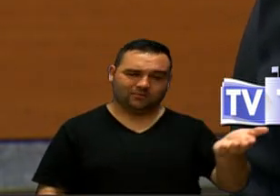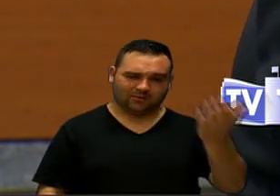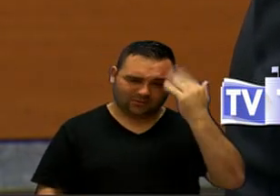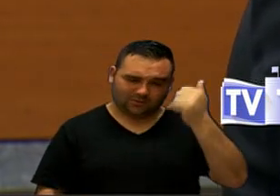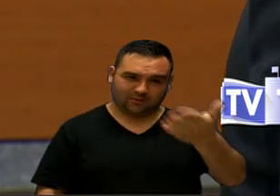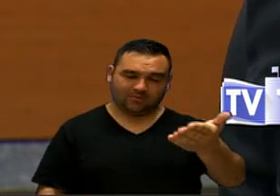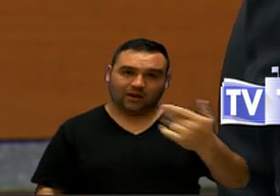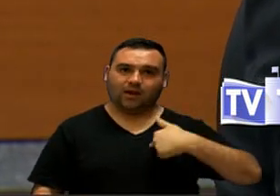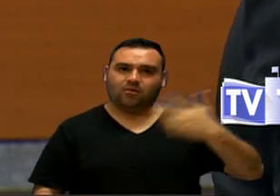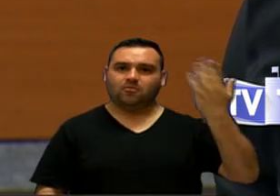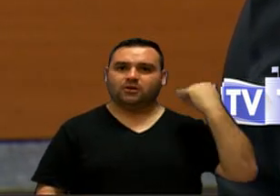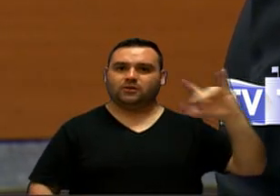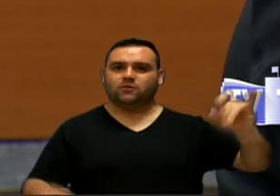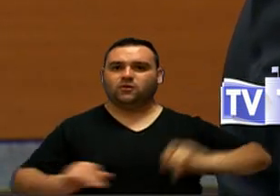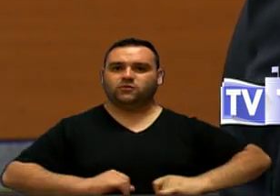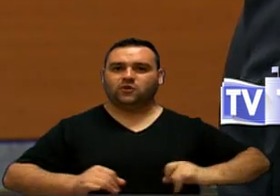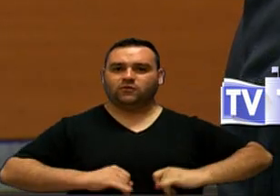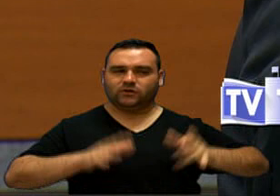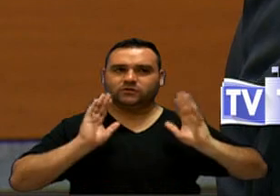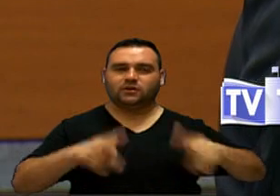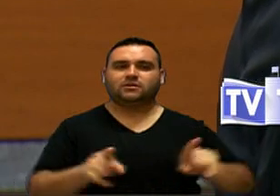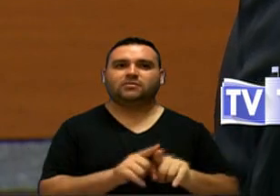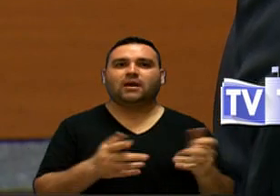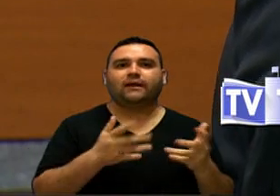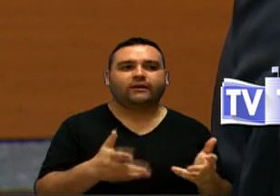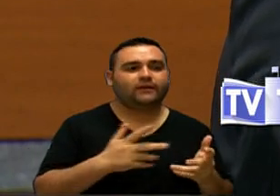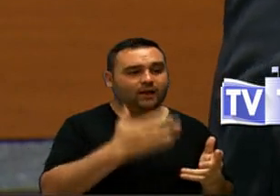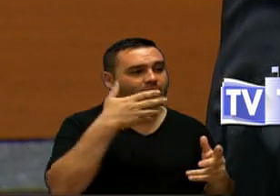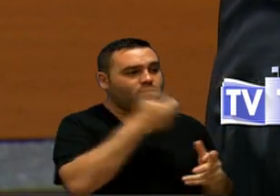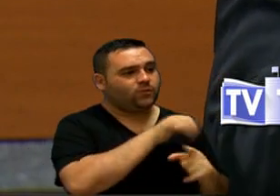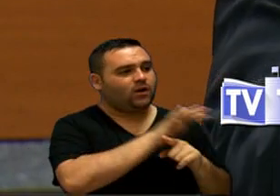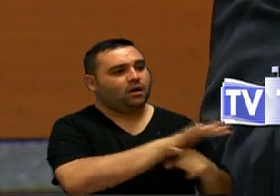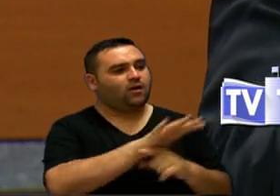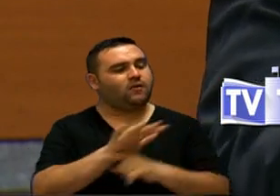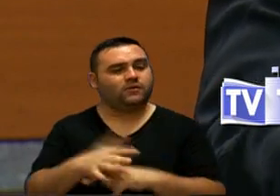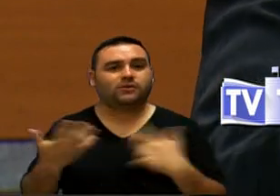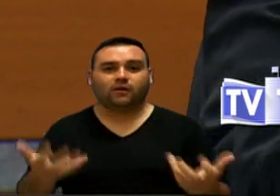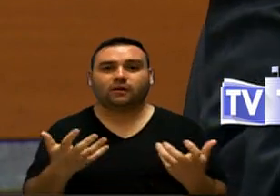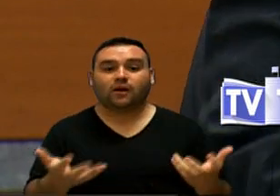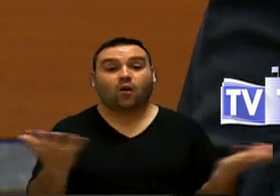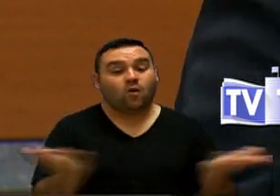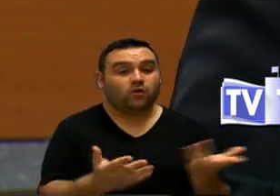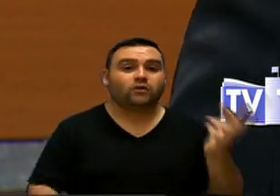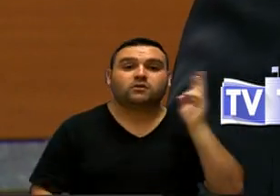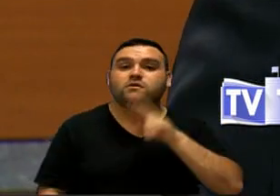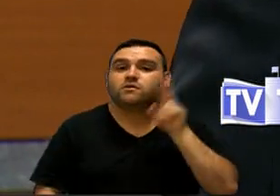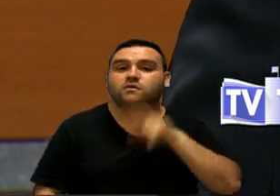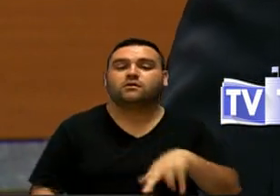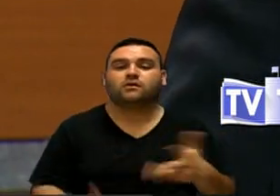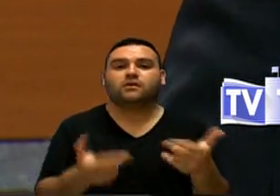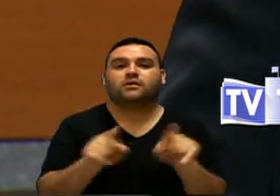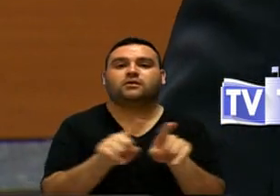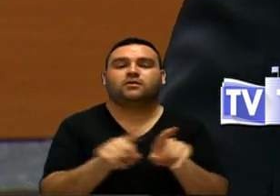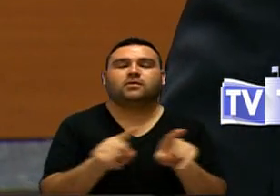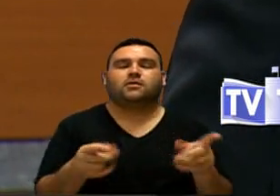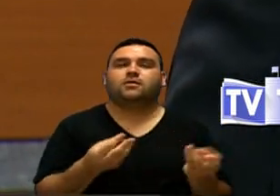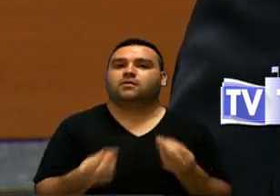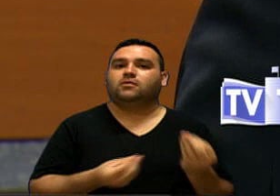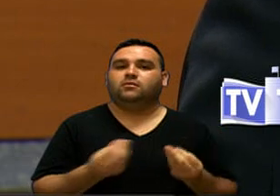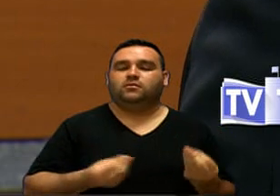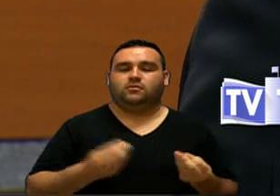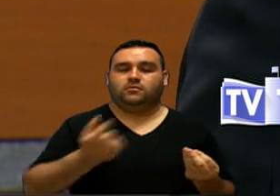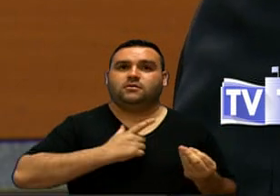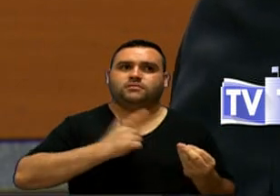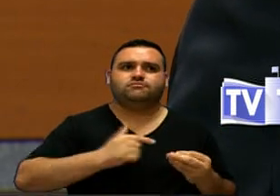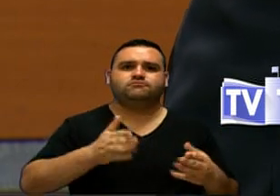França, o que eu sofri com isso daí, querendo poupar a vida. Hoje, o Renan tem uma boa ideia, entendeu? É